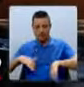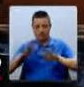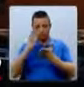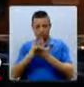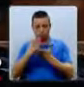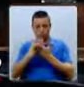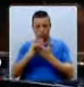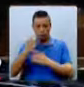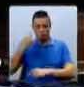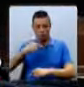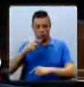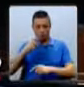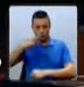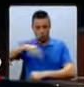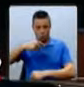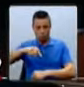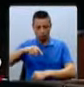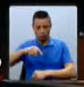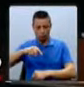um protagonista no palco. Eu acho que a música